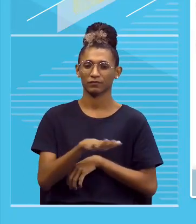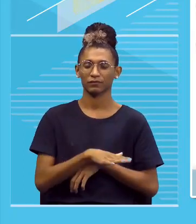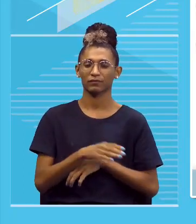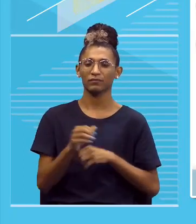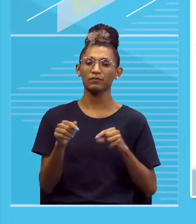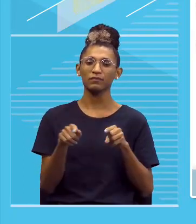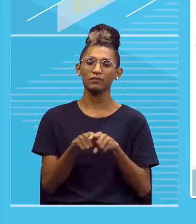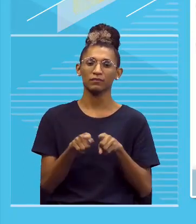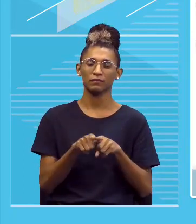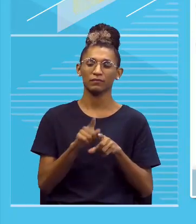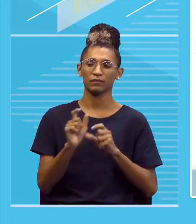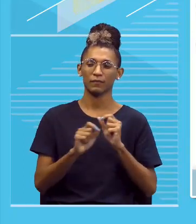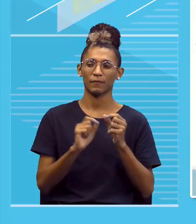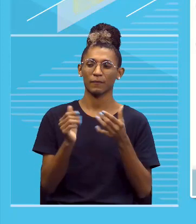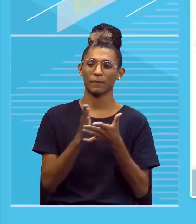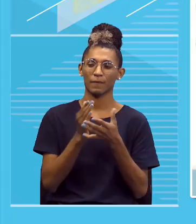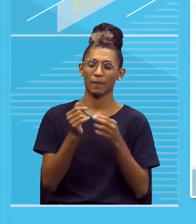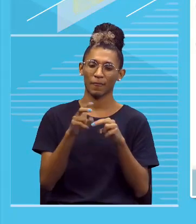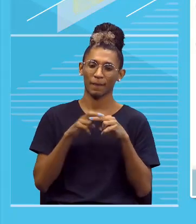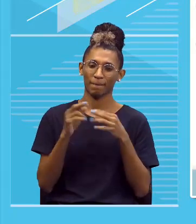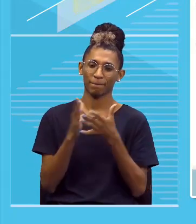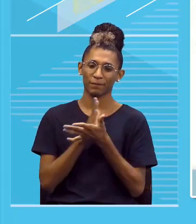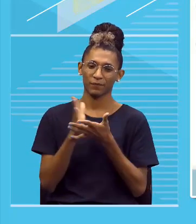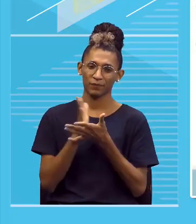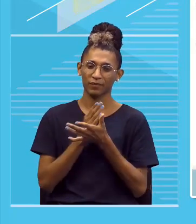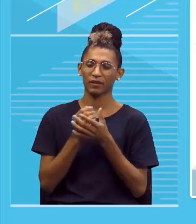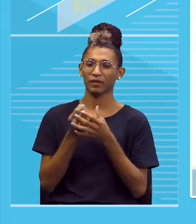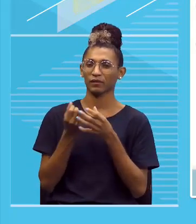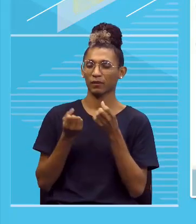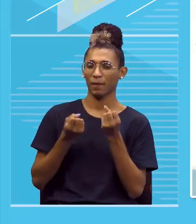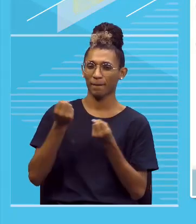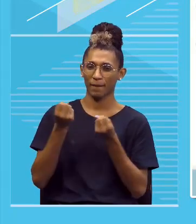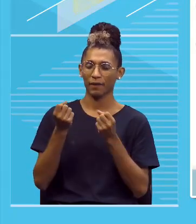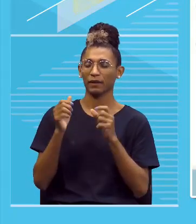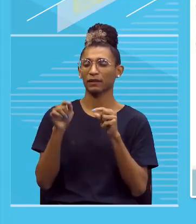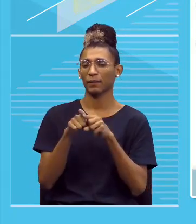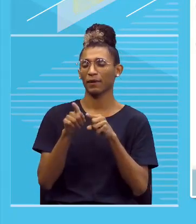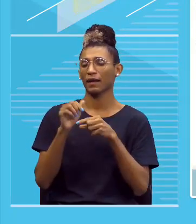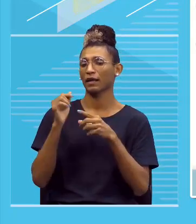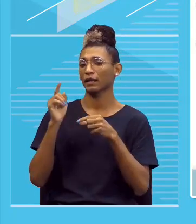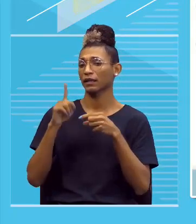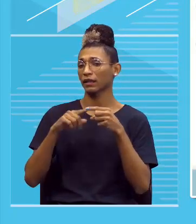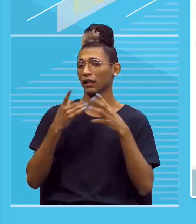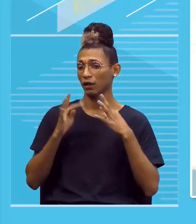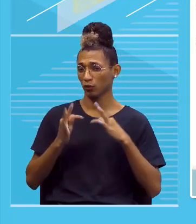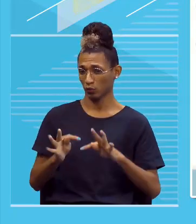devido a esses Transportes e comunicação modernos